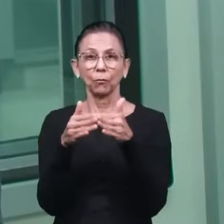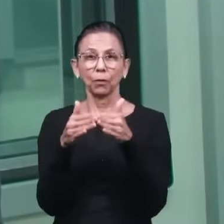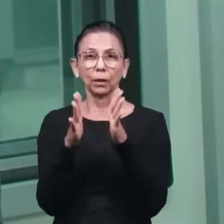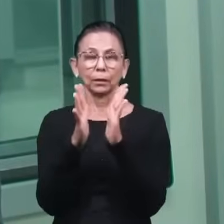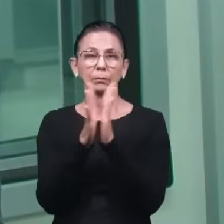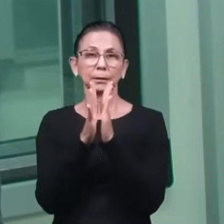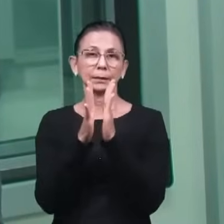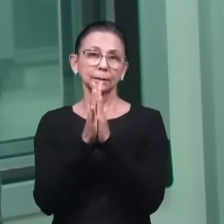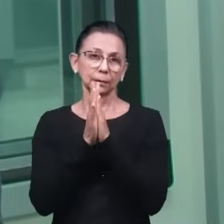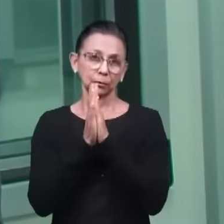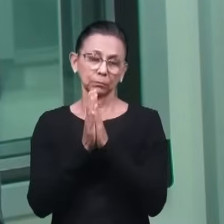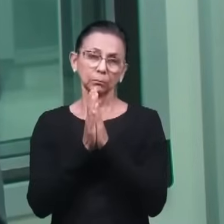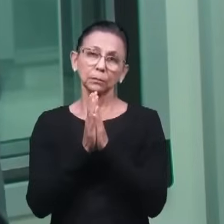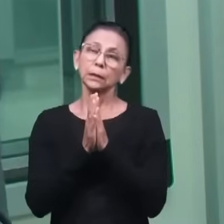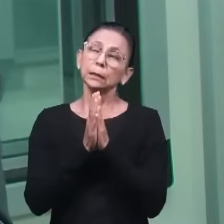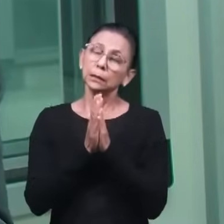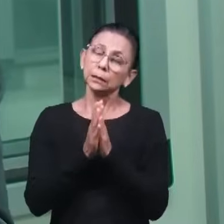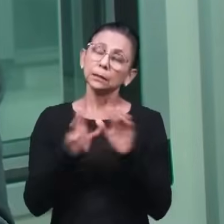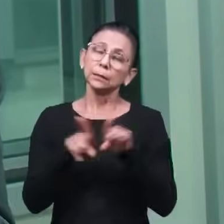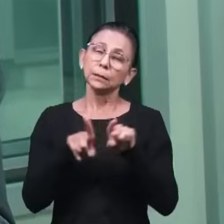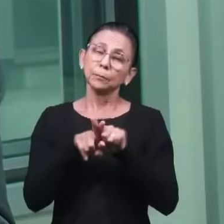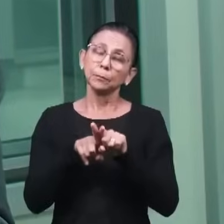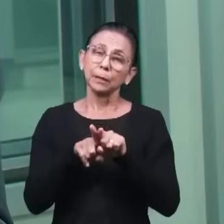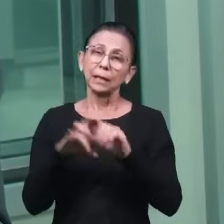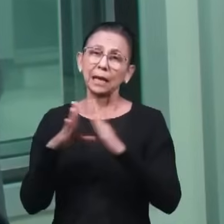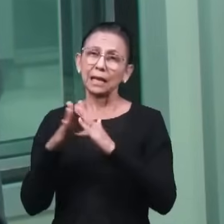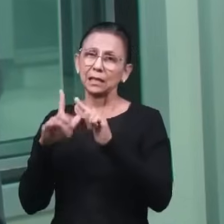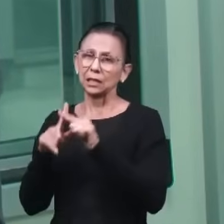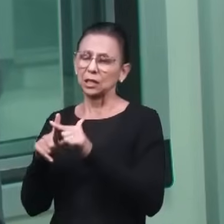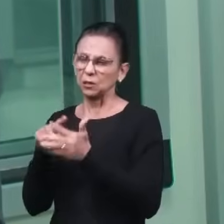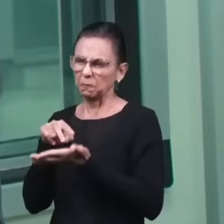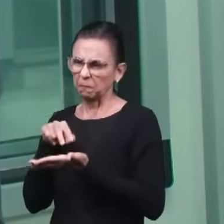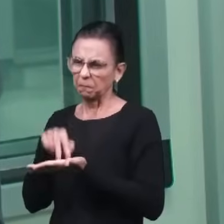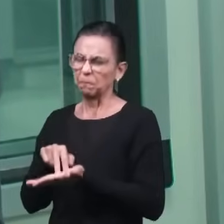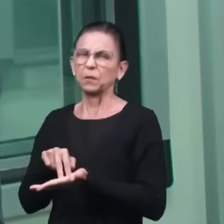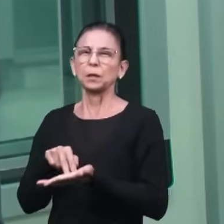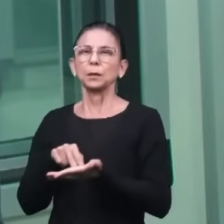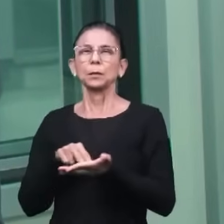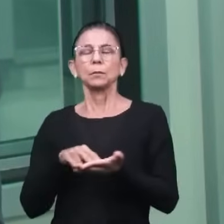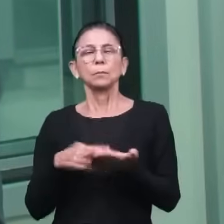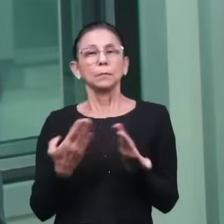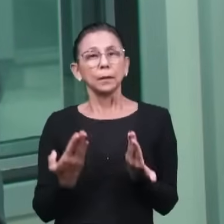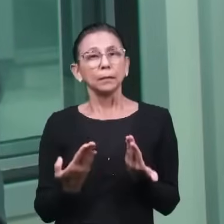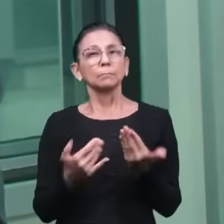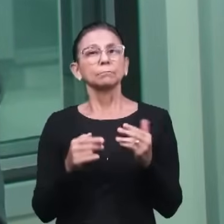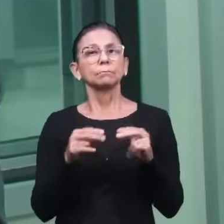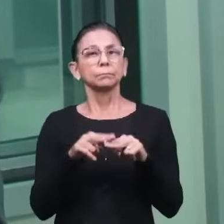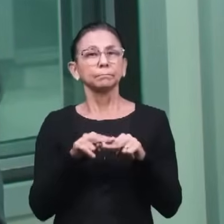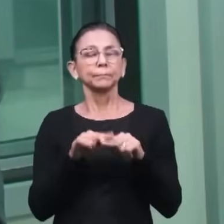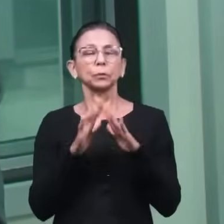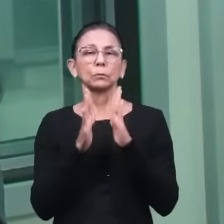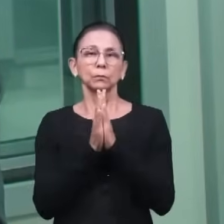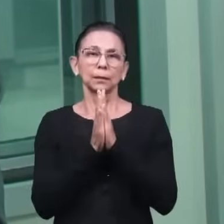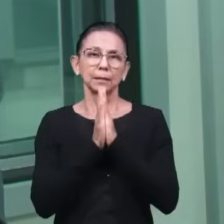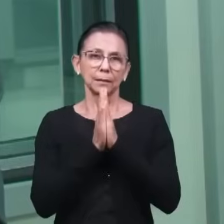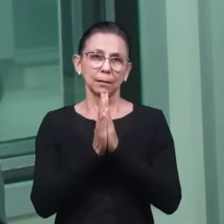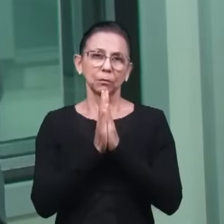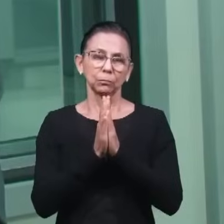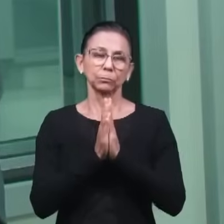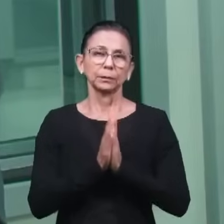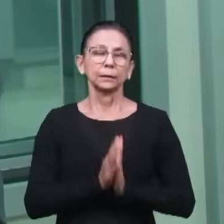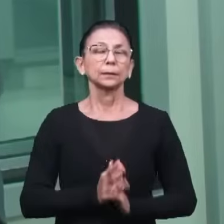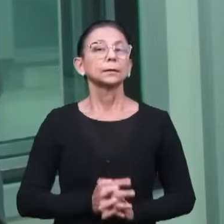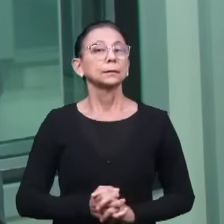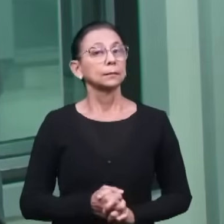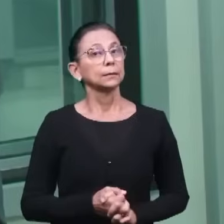a igreja, é a oração. O que faz as coisas acontecerem é a oração. Lembrar que a oração